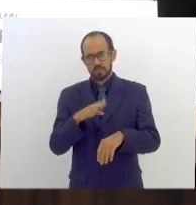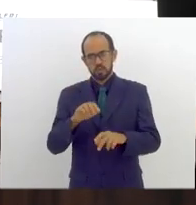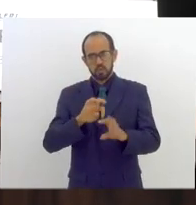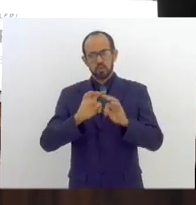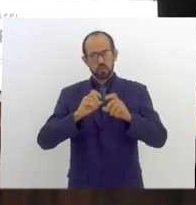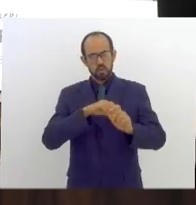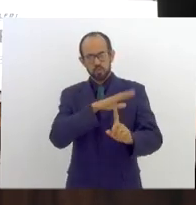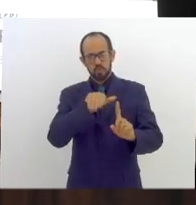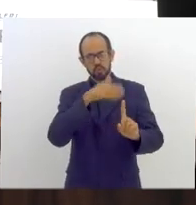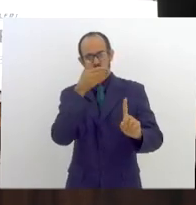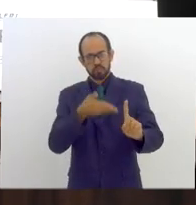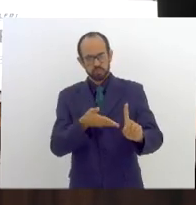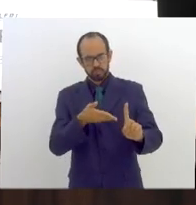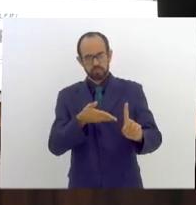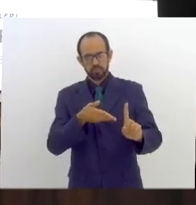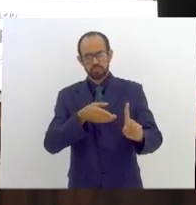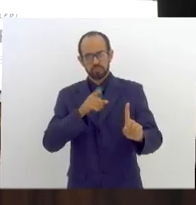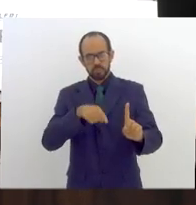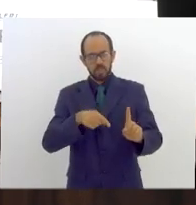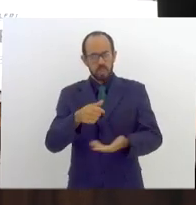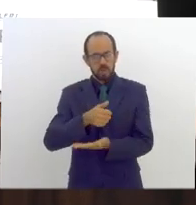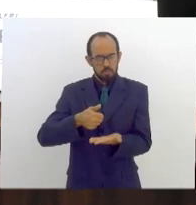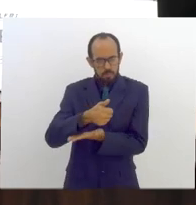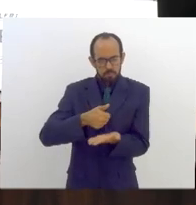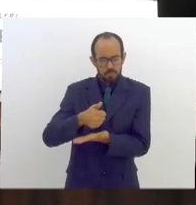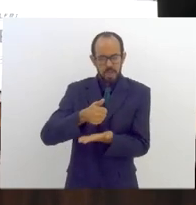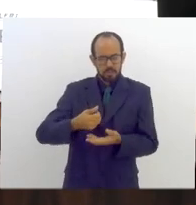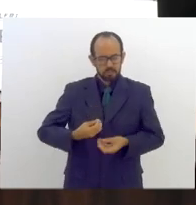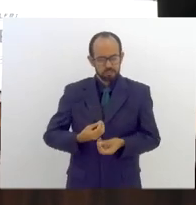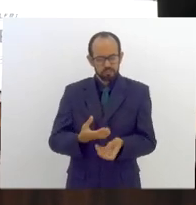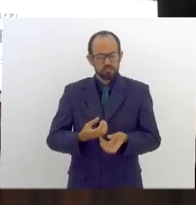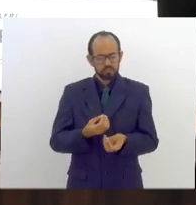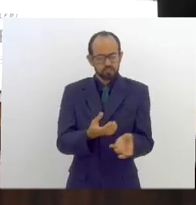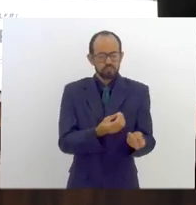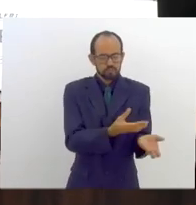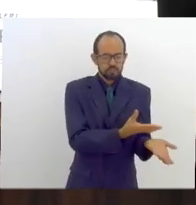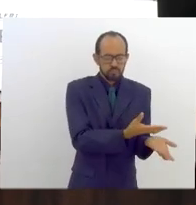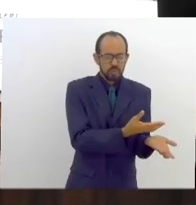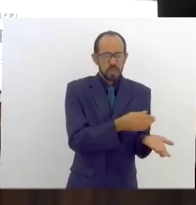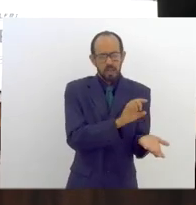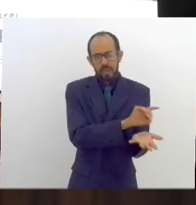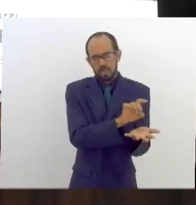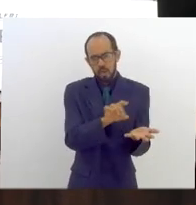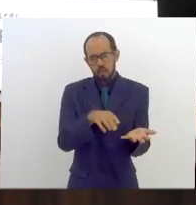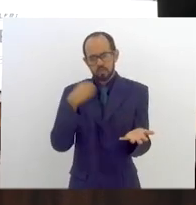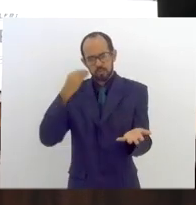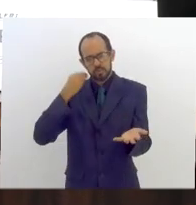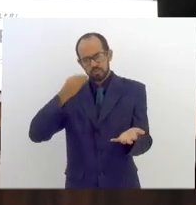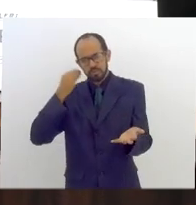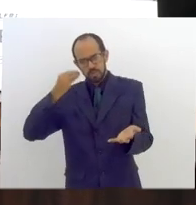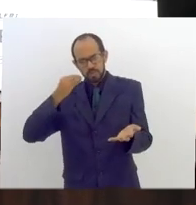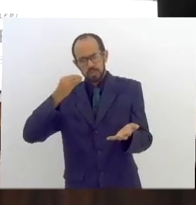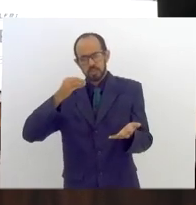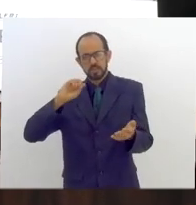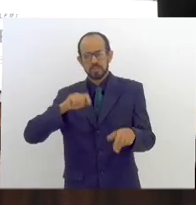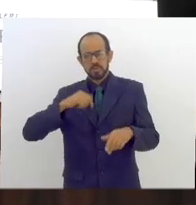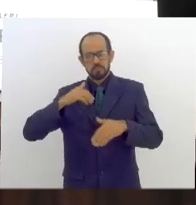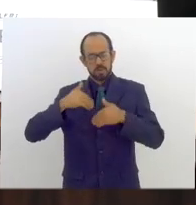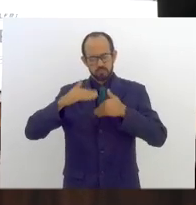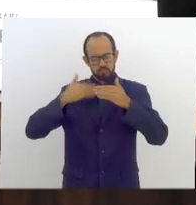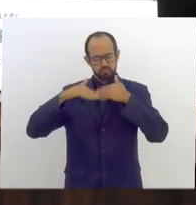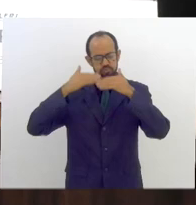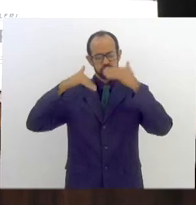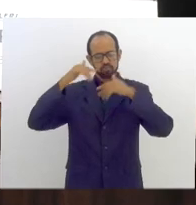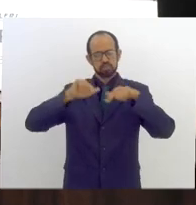dúvida alguma, vêm dando uma fundamental contribuição, cada qual com sua experiência e trajetória, para o êxito do